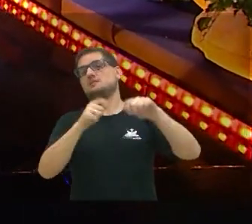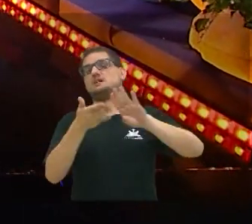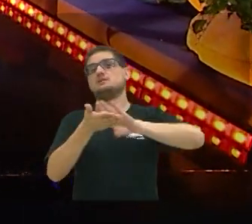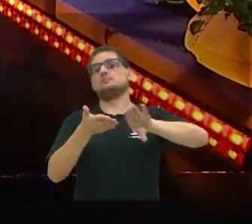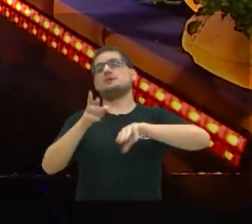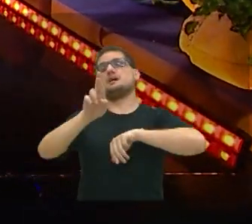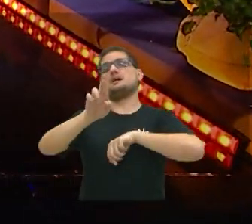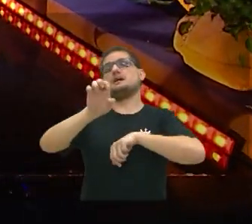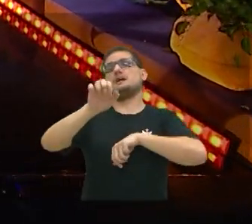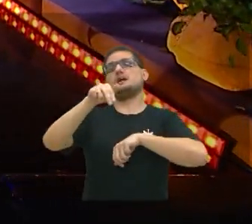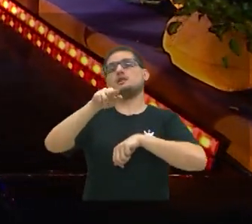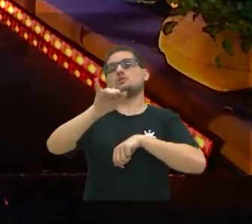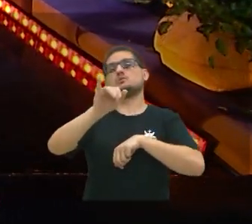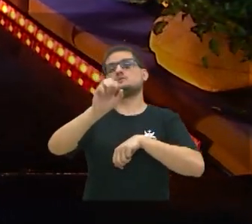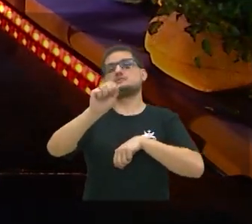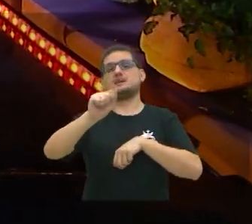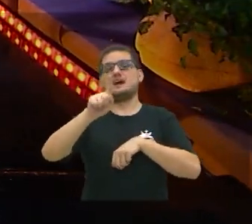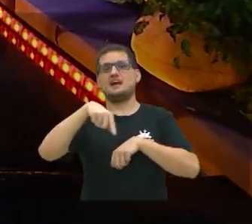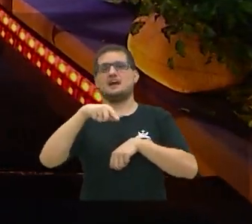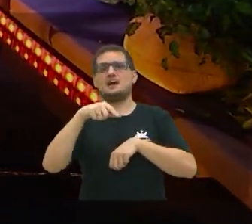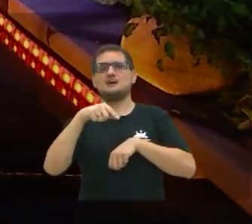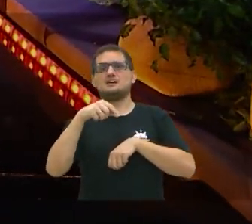à indiferença com o irmão.